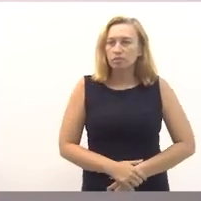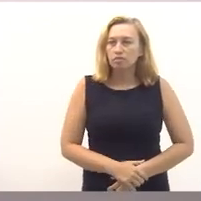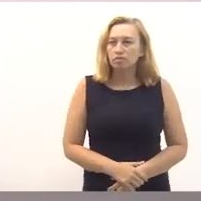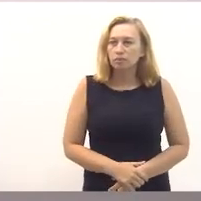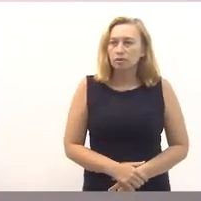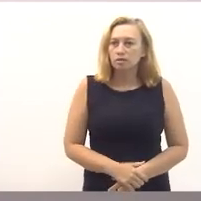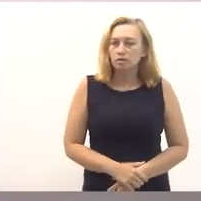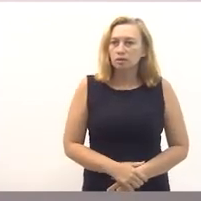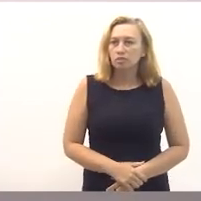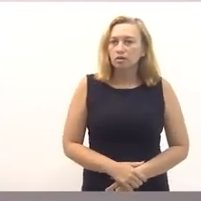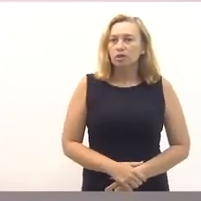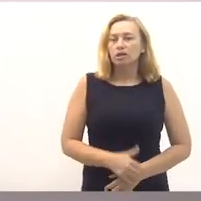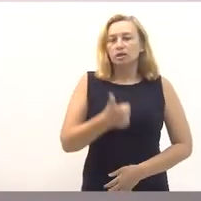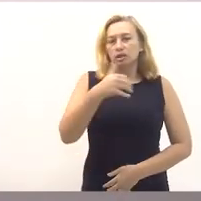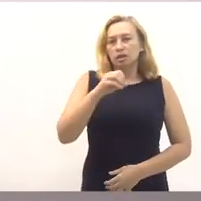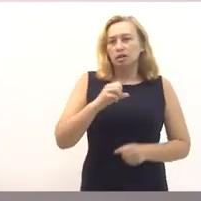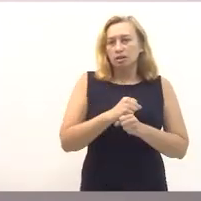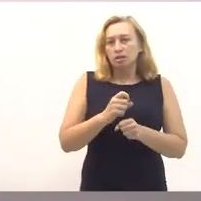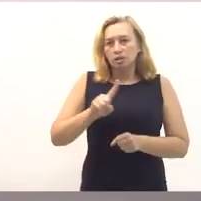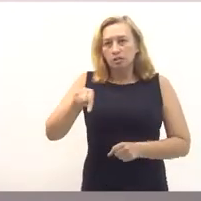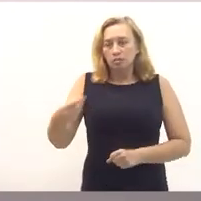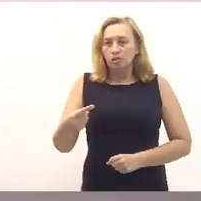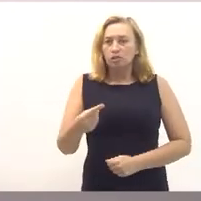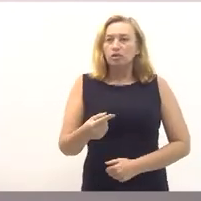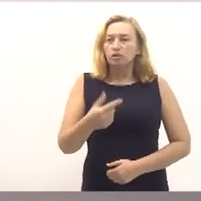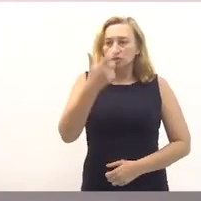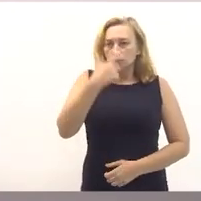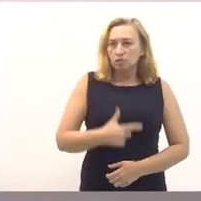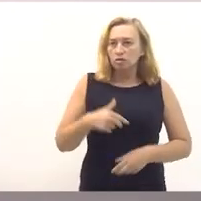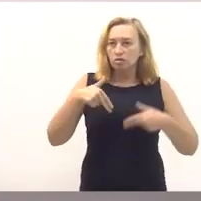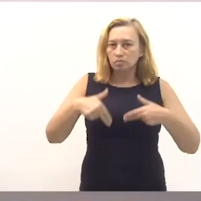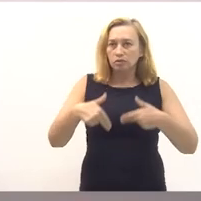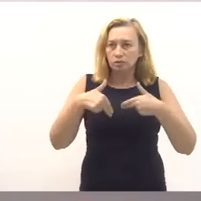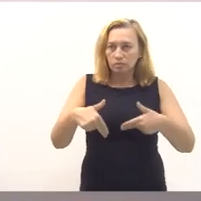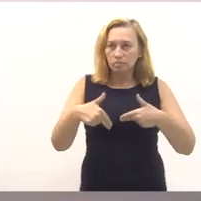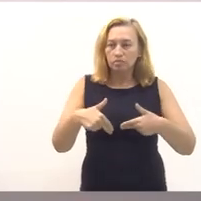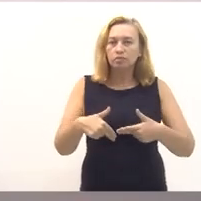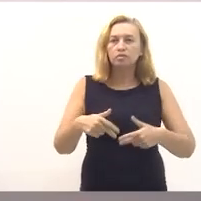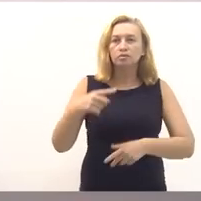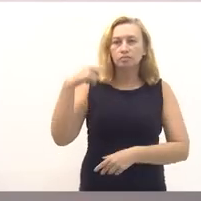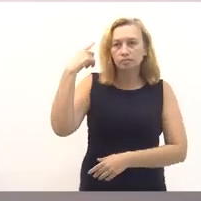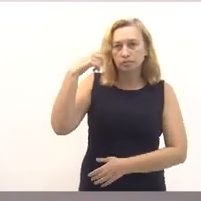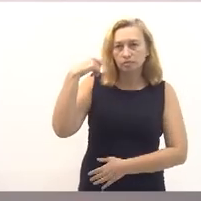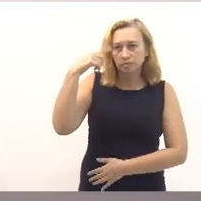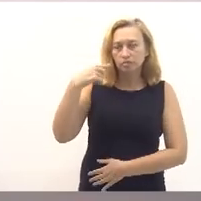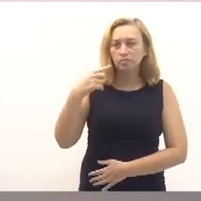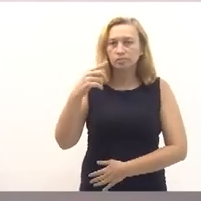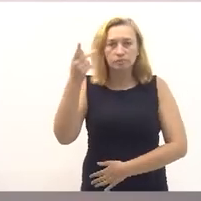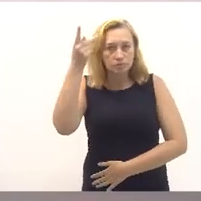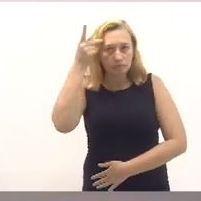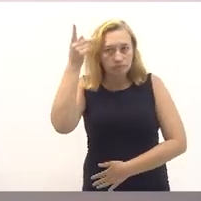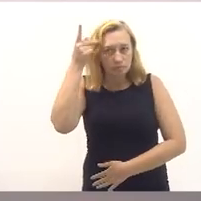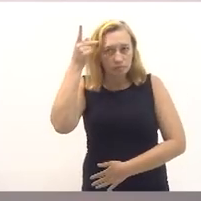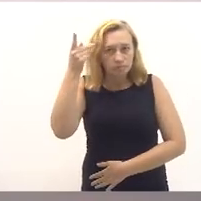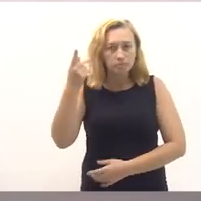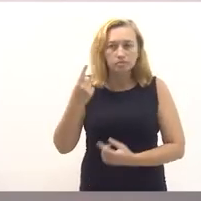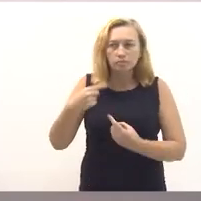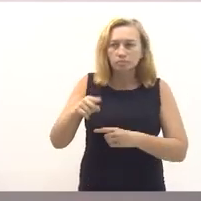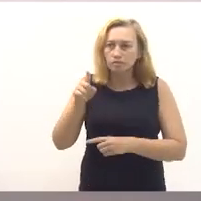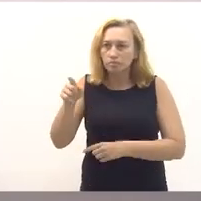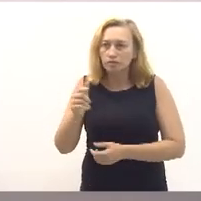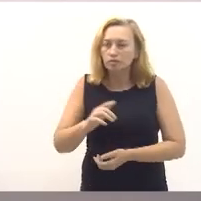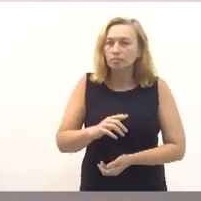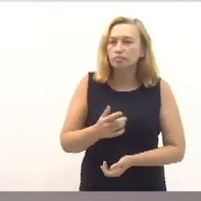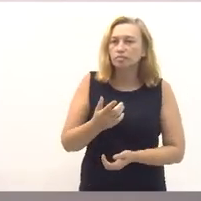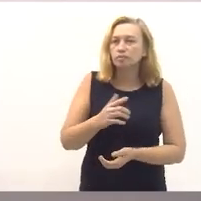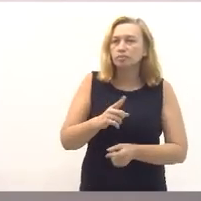de muita satisfação está aqui dez anos depois hoje que são militante atuante advogado em São Paulo enfrentando lá o